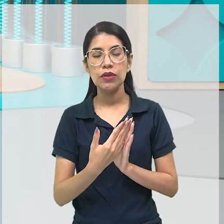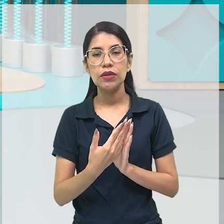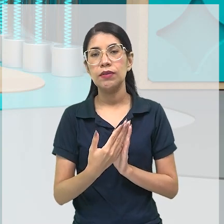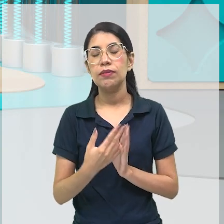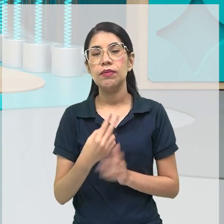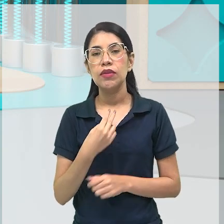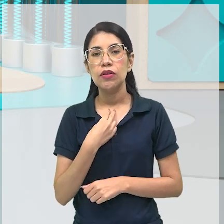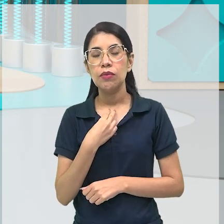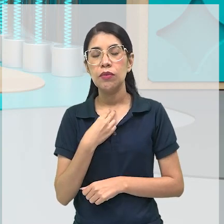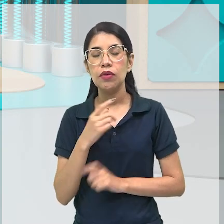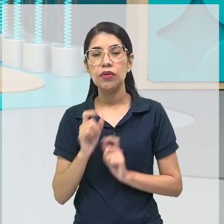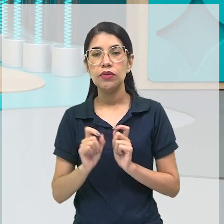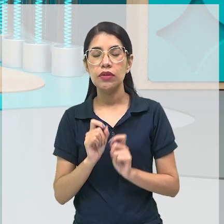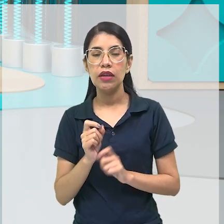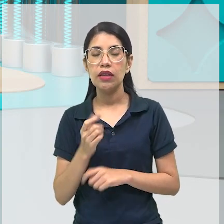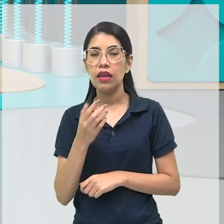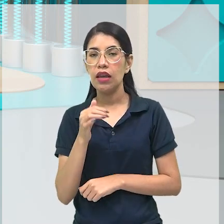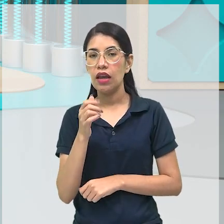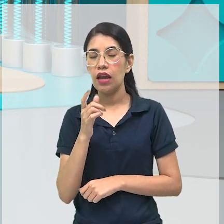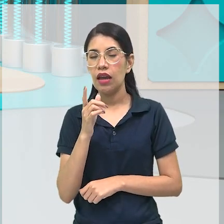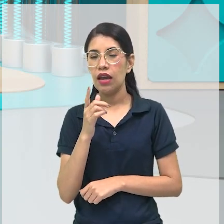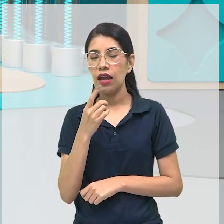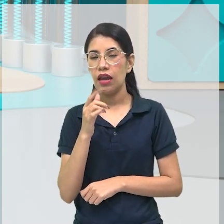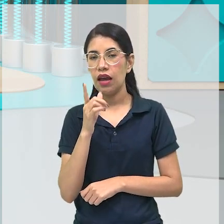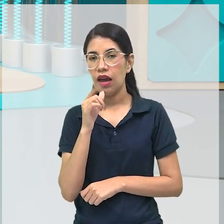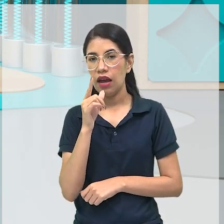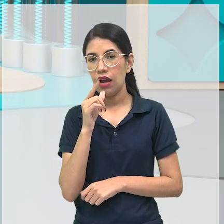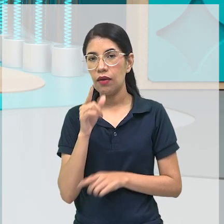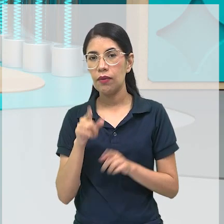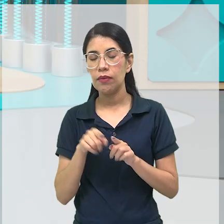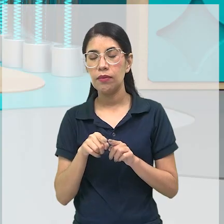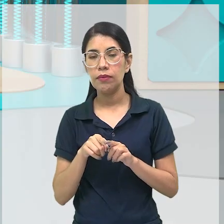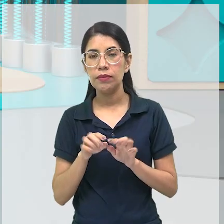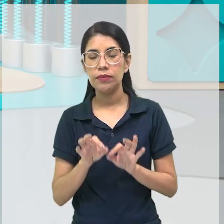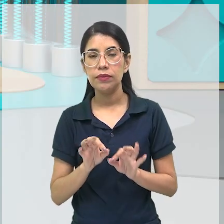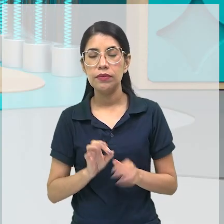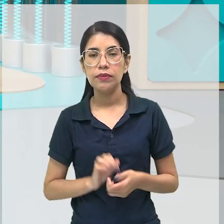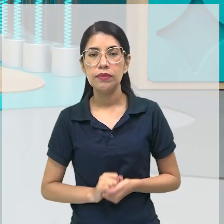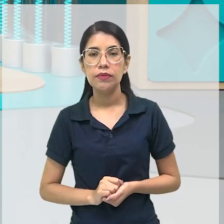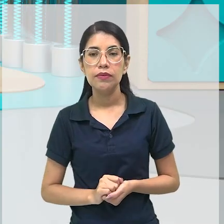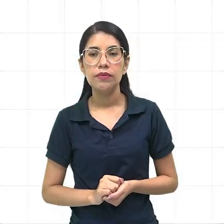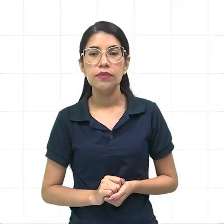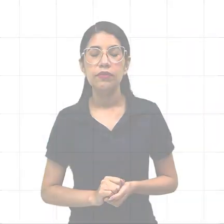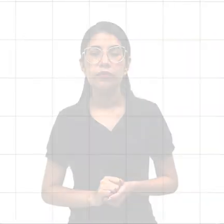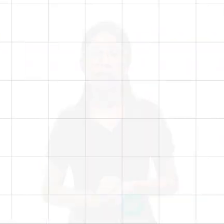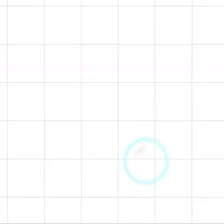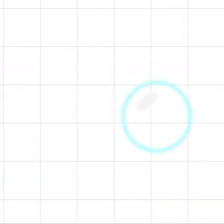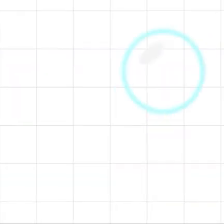ter bebido água naquele momento. Tá bom, gente?